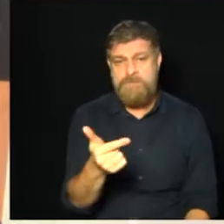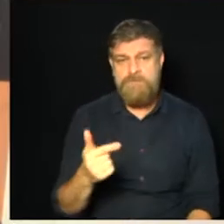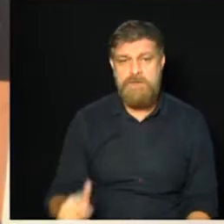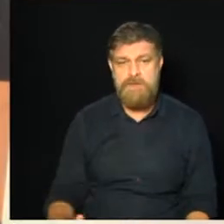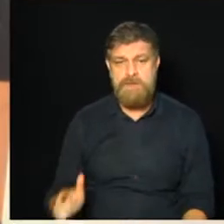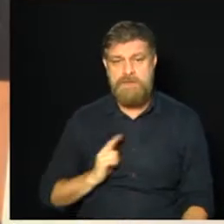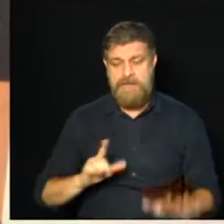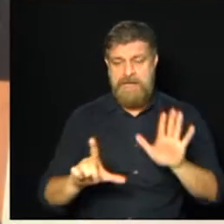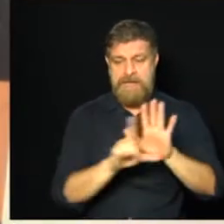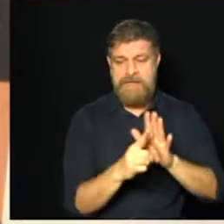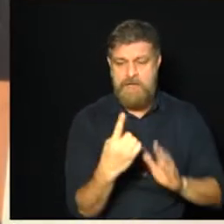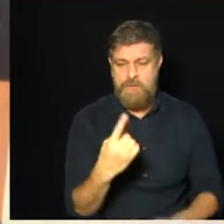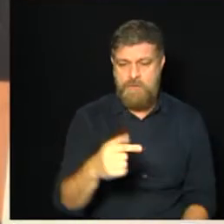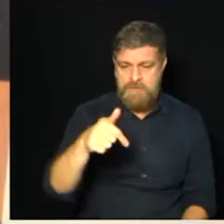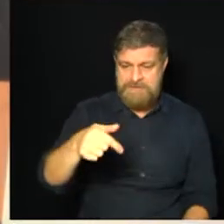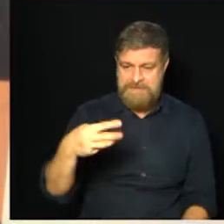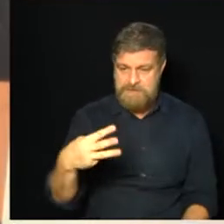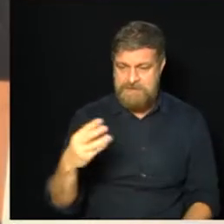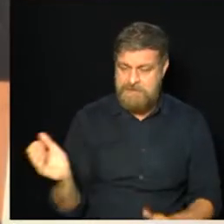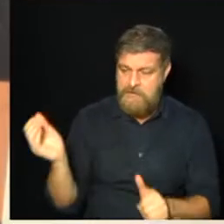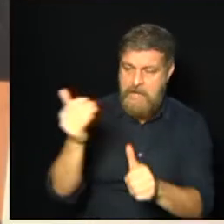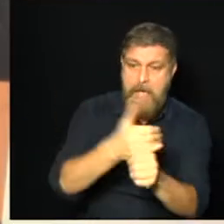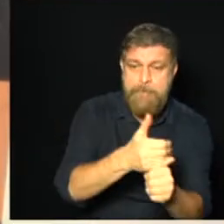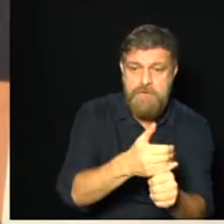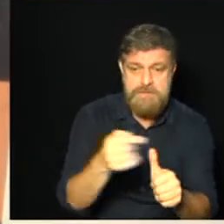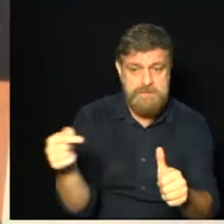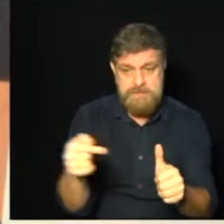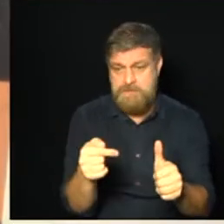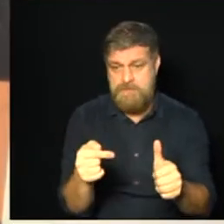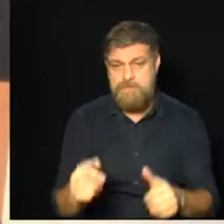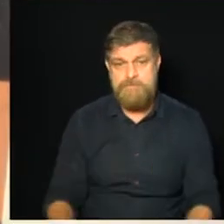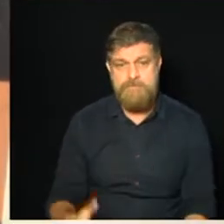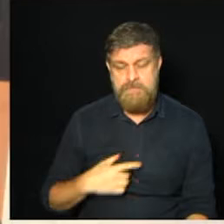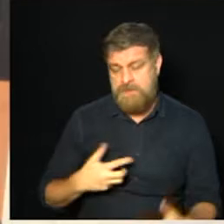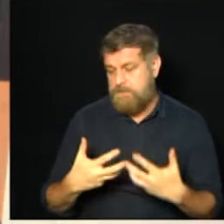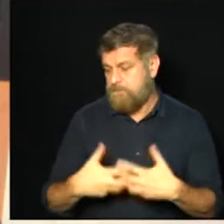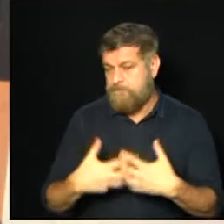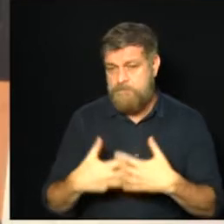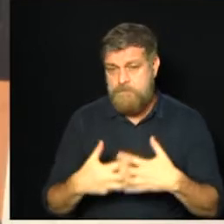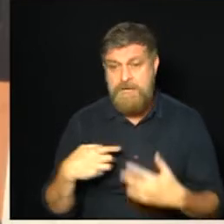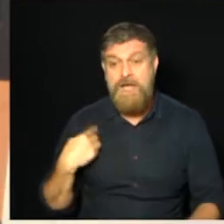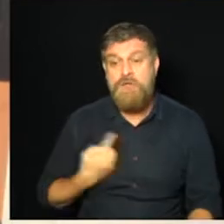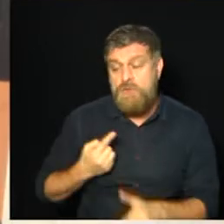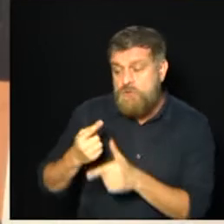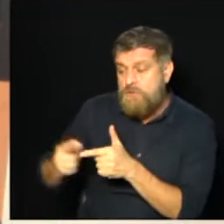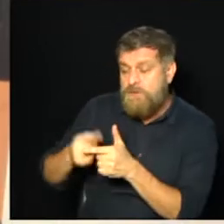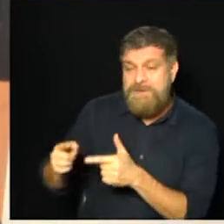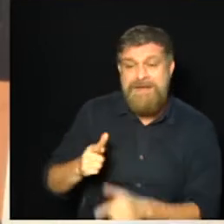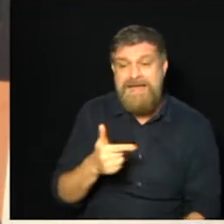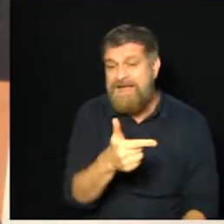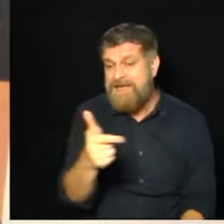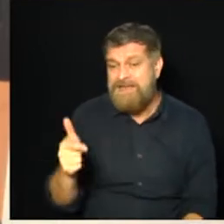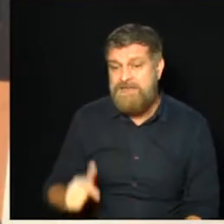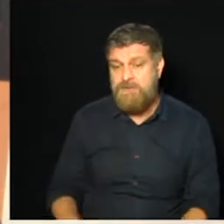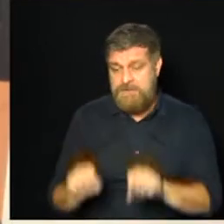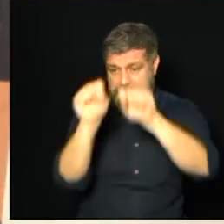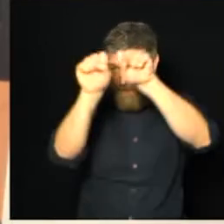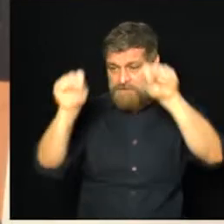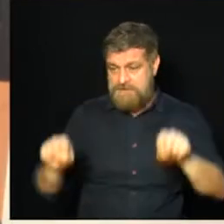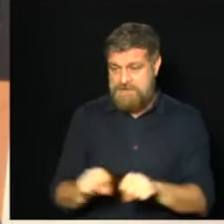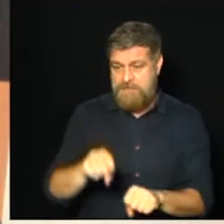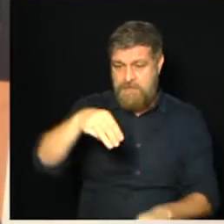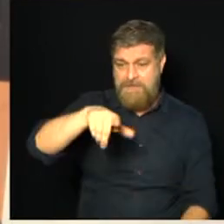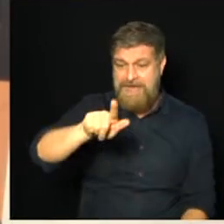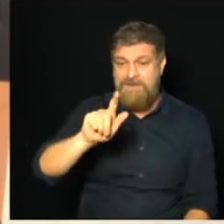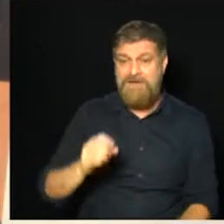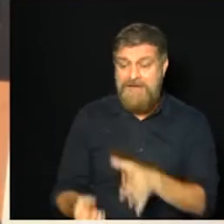a Lei 173 com relação à reposição, que nem é aplicável a nós. Nosso problema é que nós não temos os cargos da Rede Mário Gatti criados. A gente